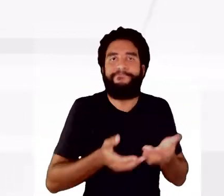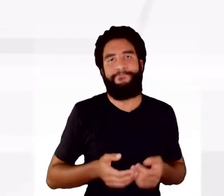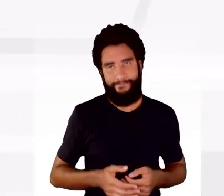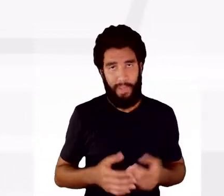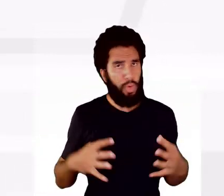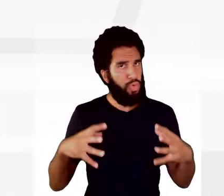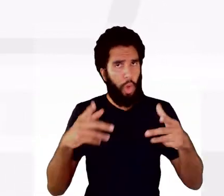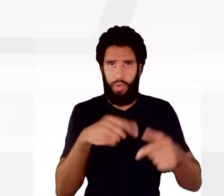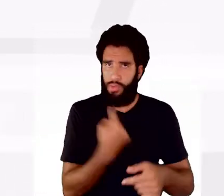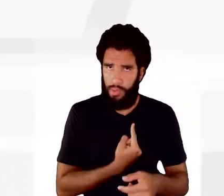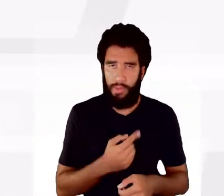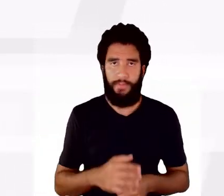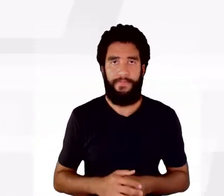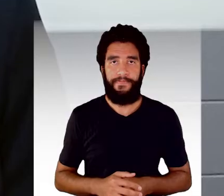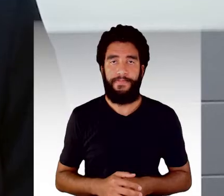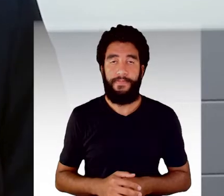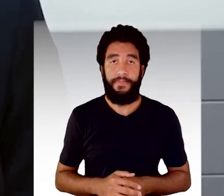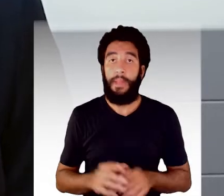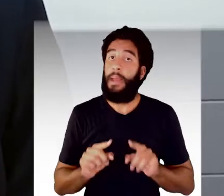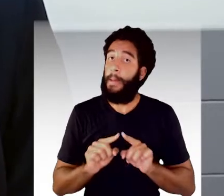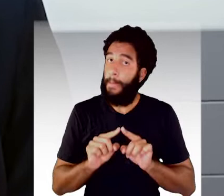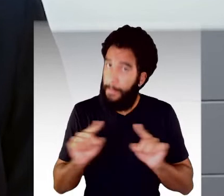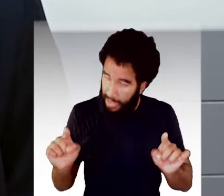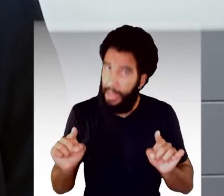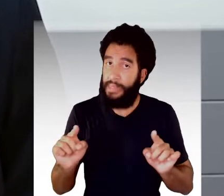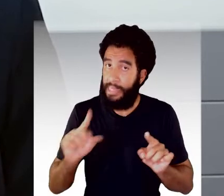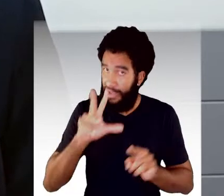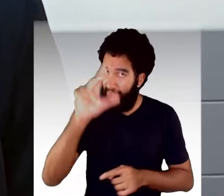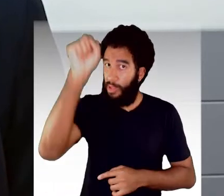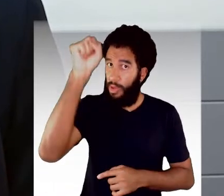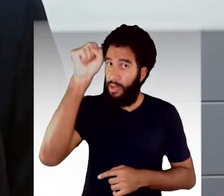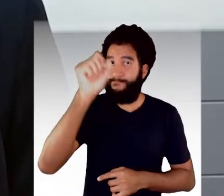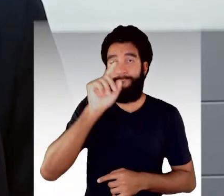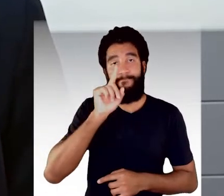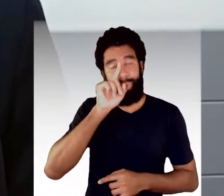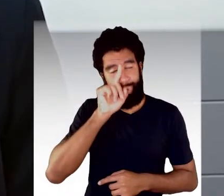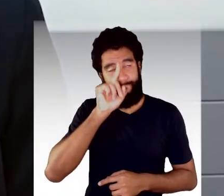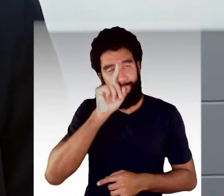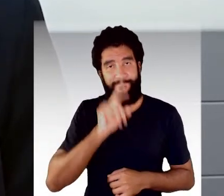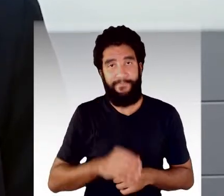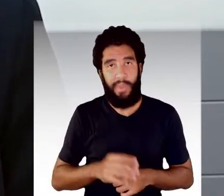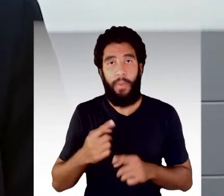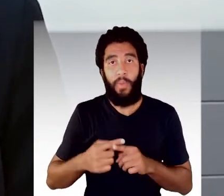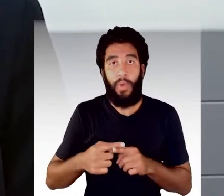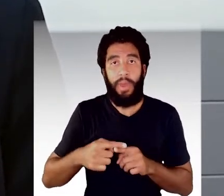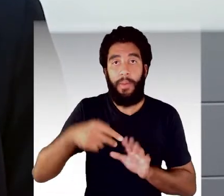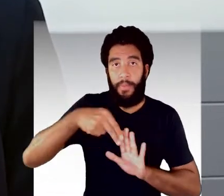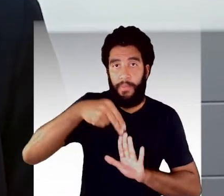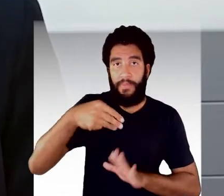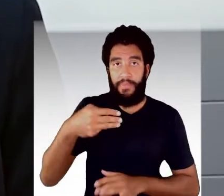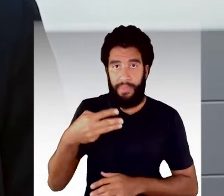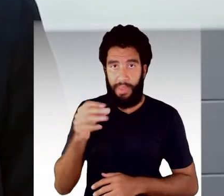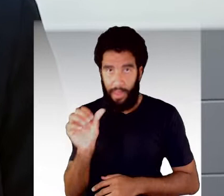dar dignidade para todos nós. Mas a conquista dessa dignidade pode estar ameaçada. Recentemente,